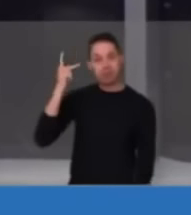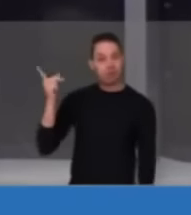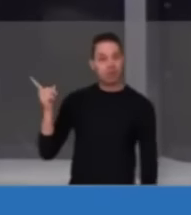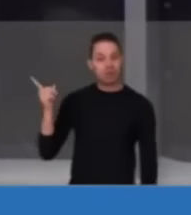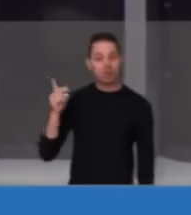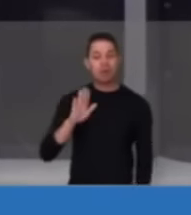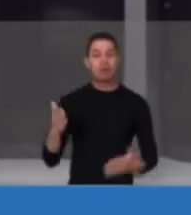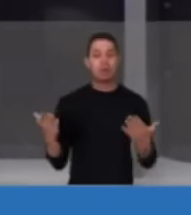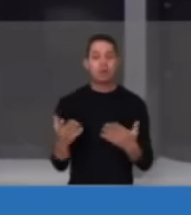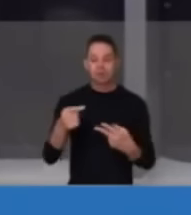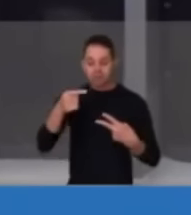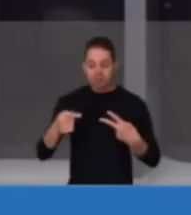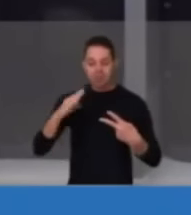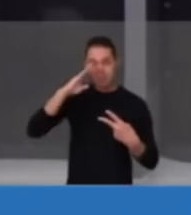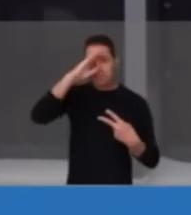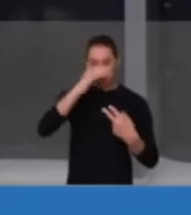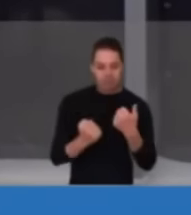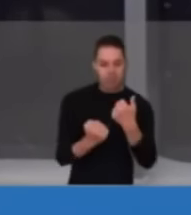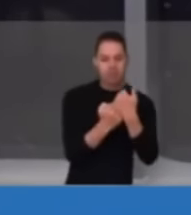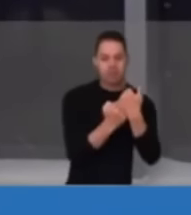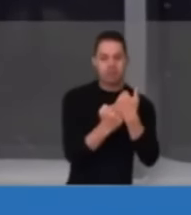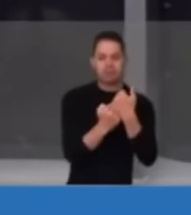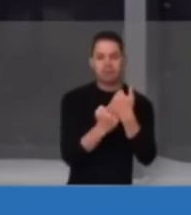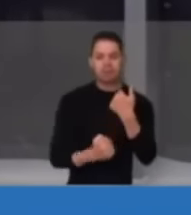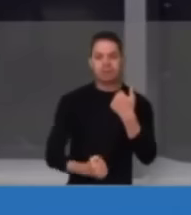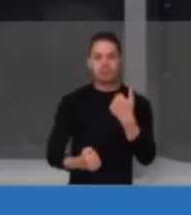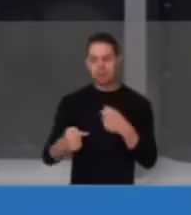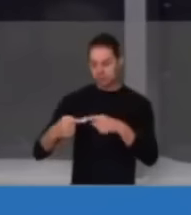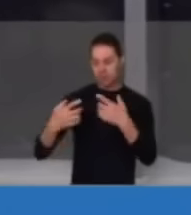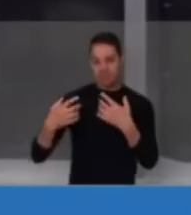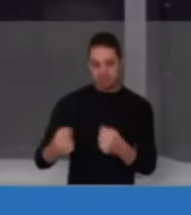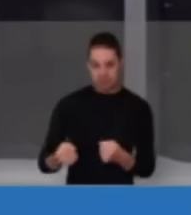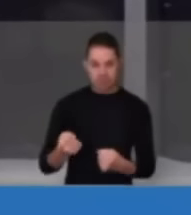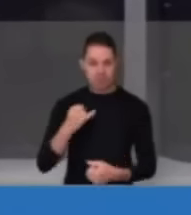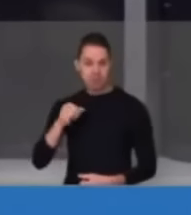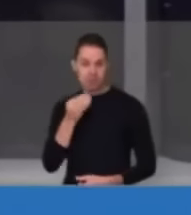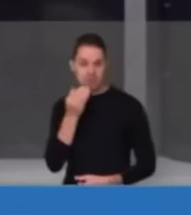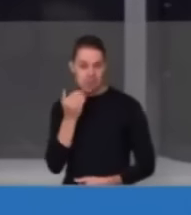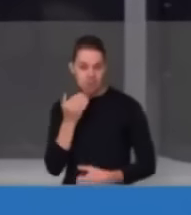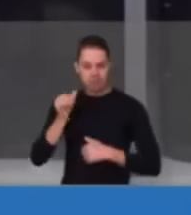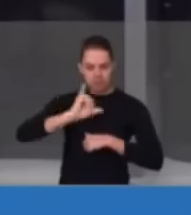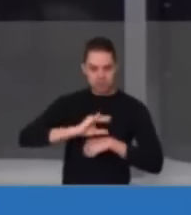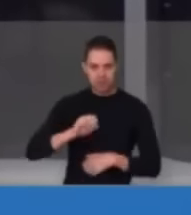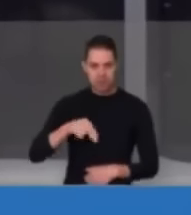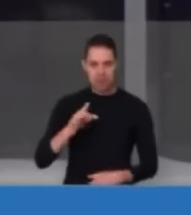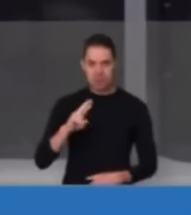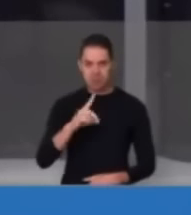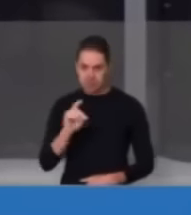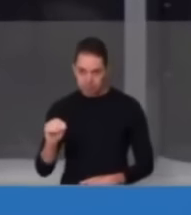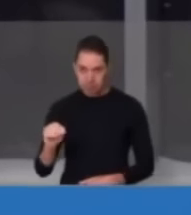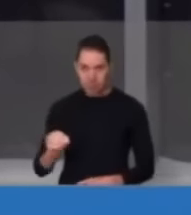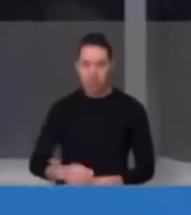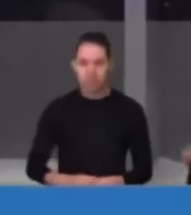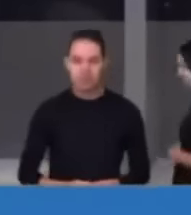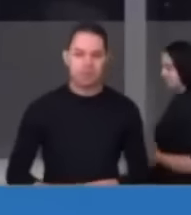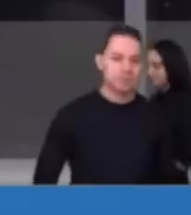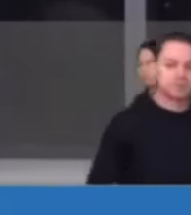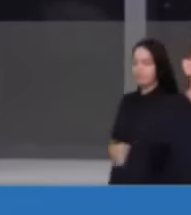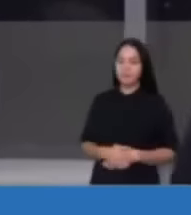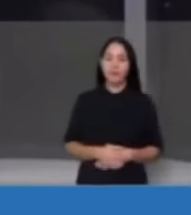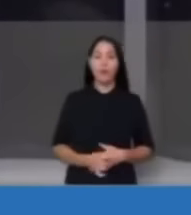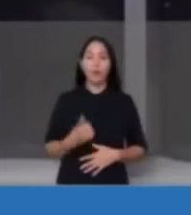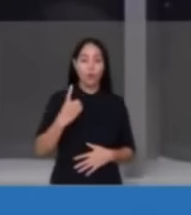são dois bolsonaristas de São Paulo um que adere por oportunismo que é do centrão um que vai no comício do 7 de